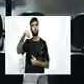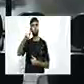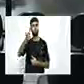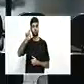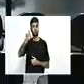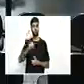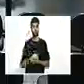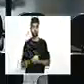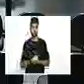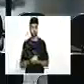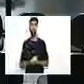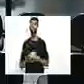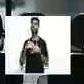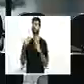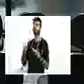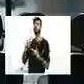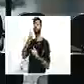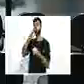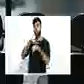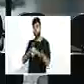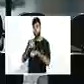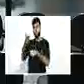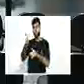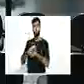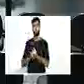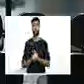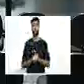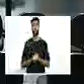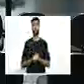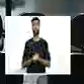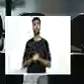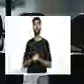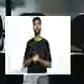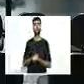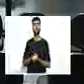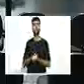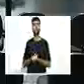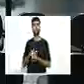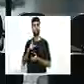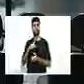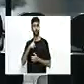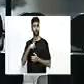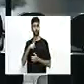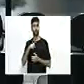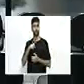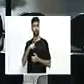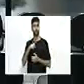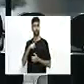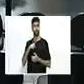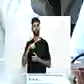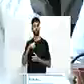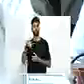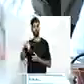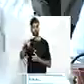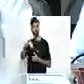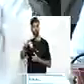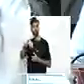Brenda S Martinho Boa noite a gente tem que